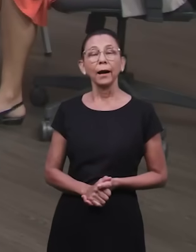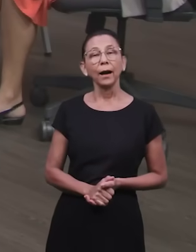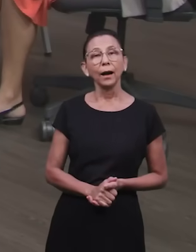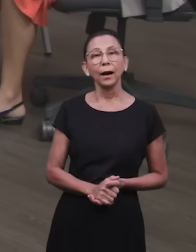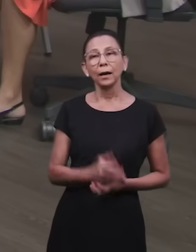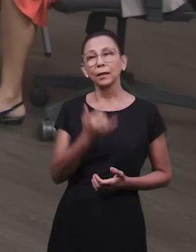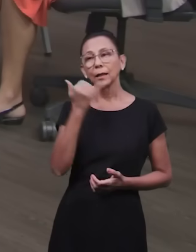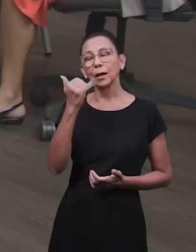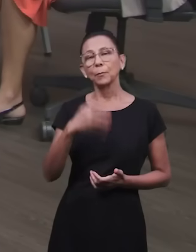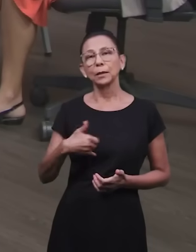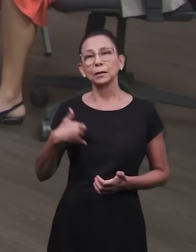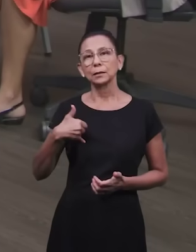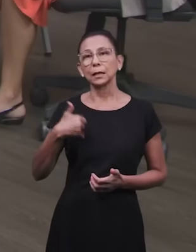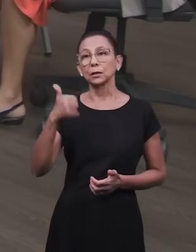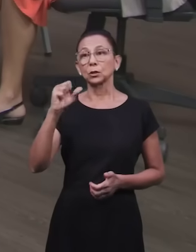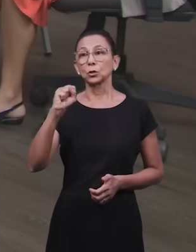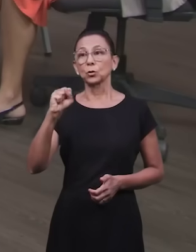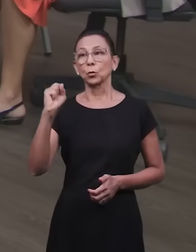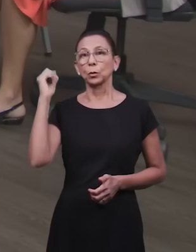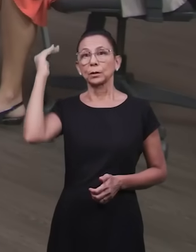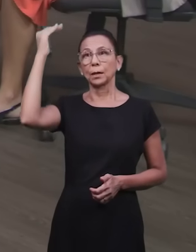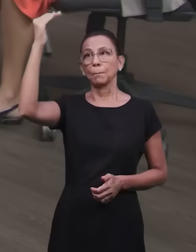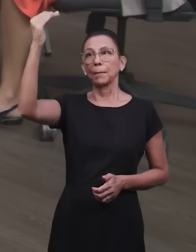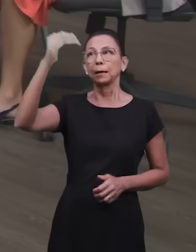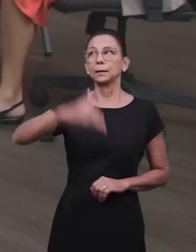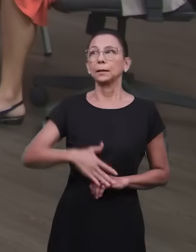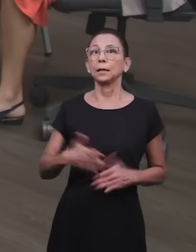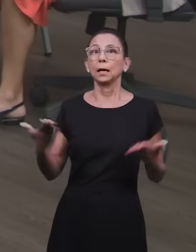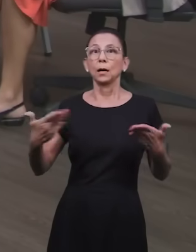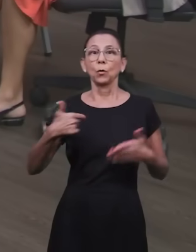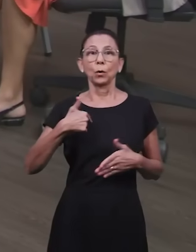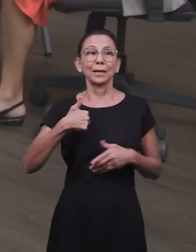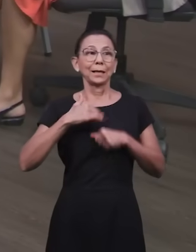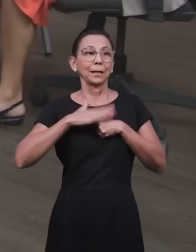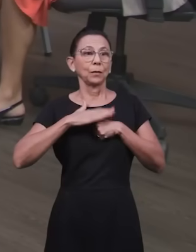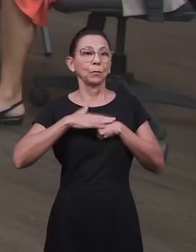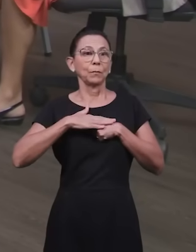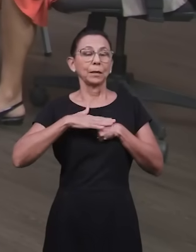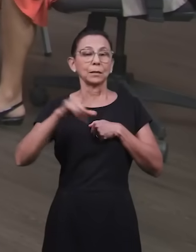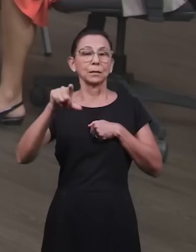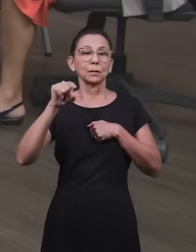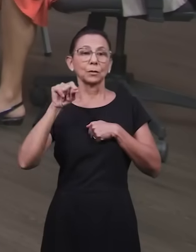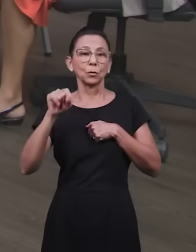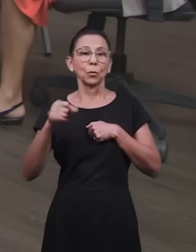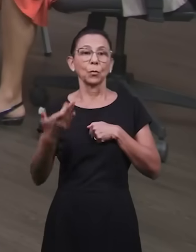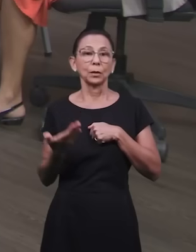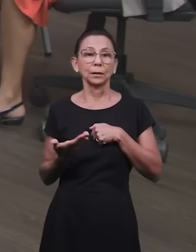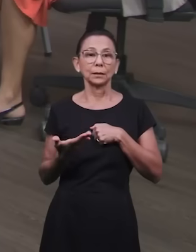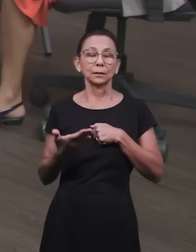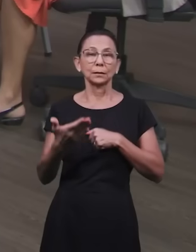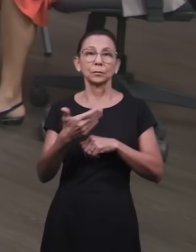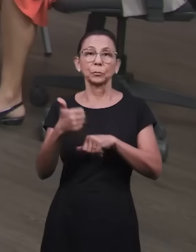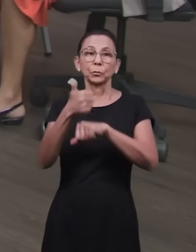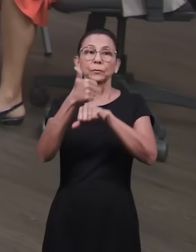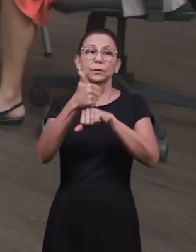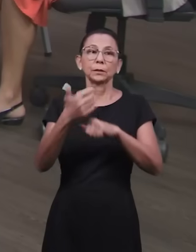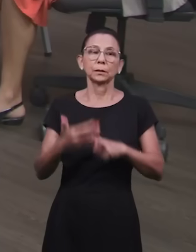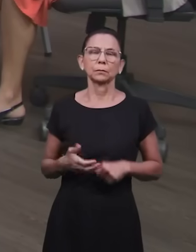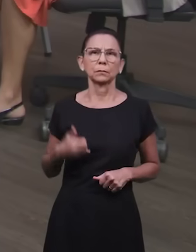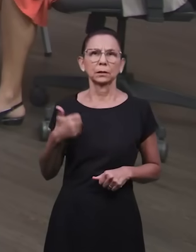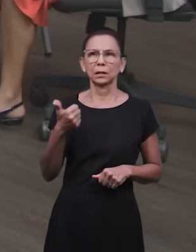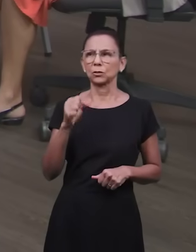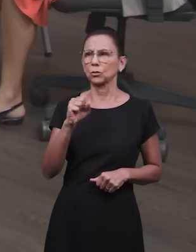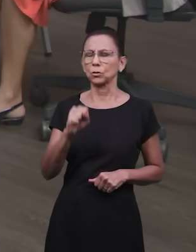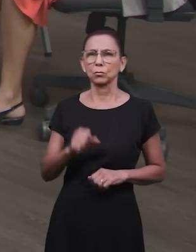repente ele faz 18 e o problema é dele, né? Ele tem que decidir como trabalha, ele tem que decidir a carreira, que profissão que ele vai